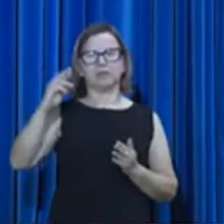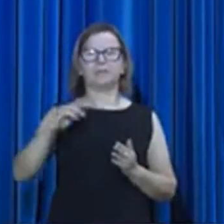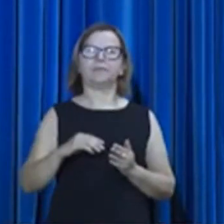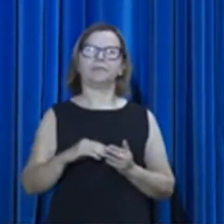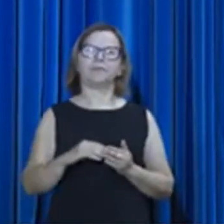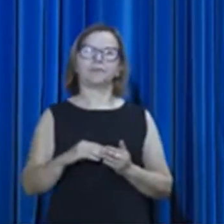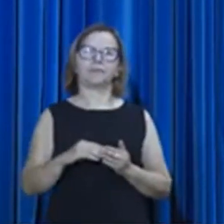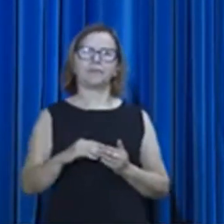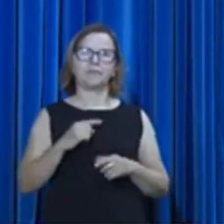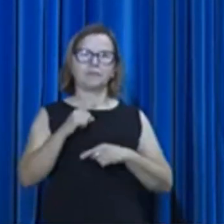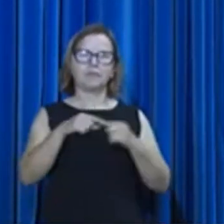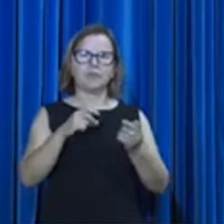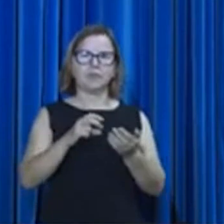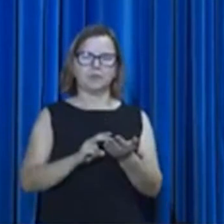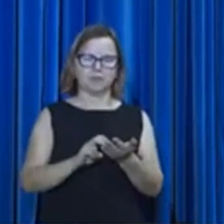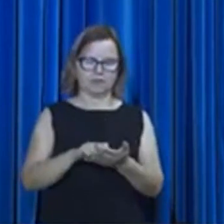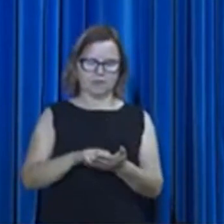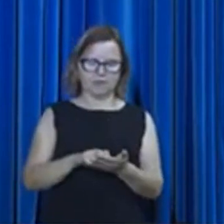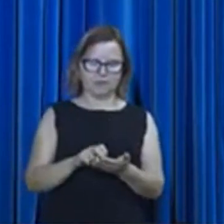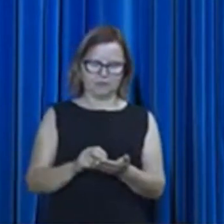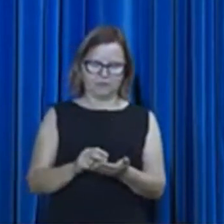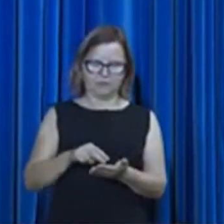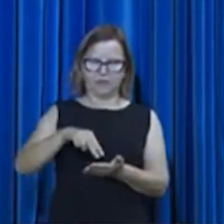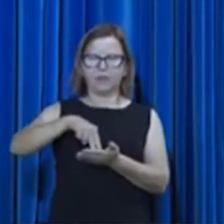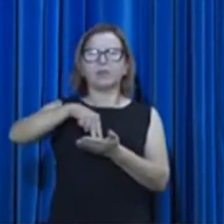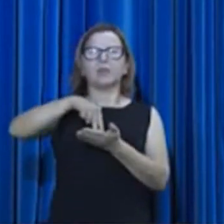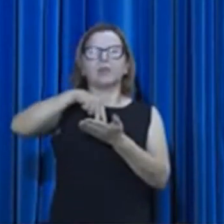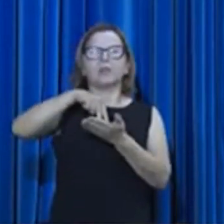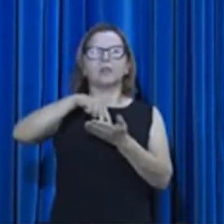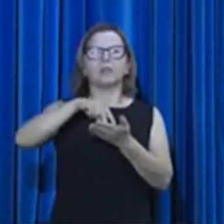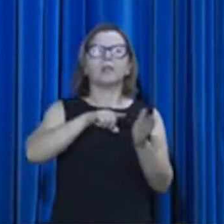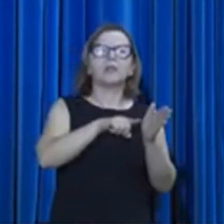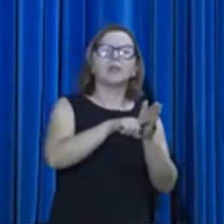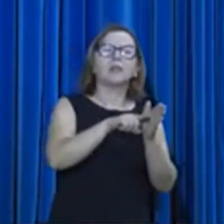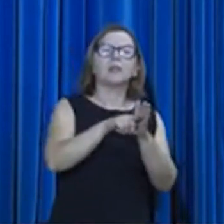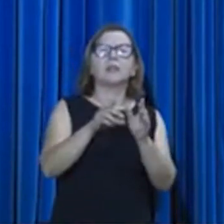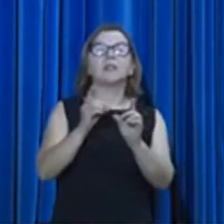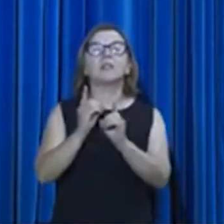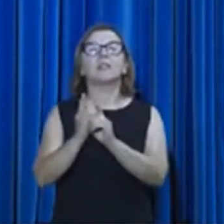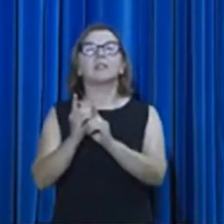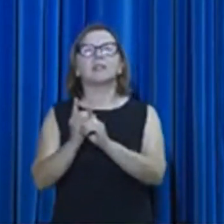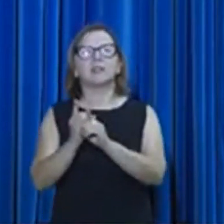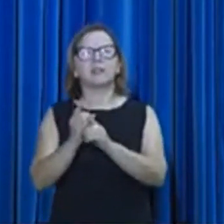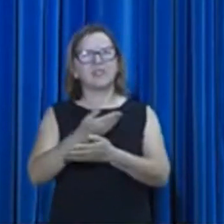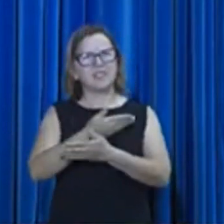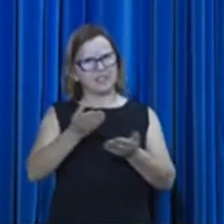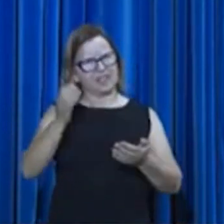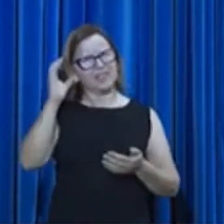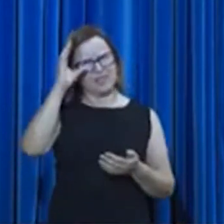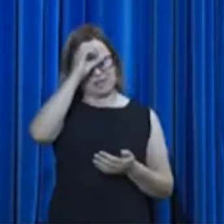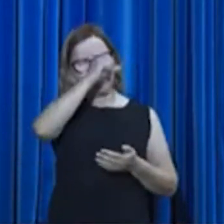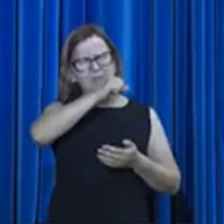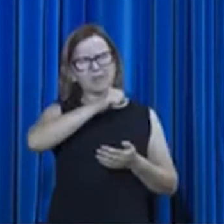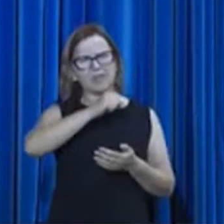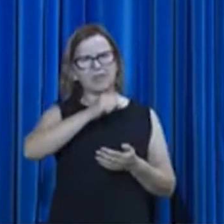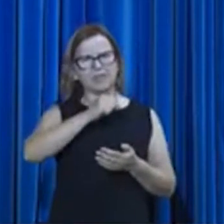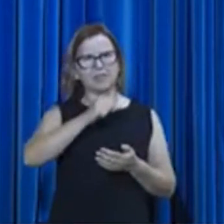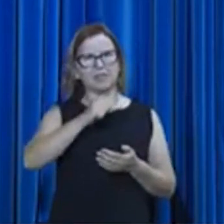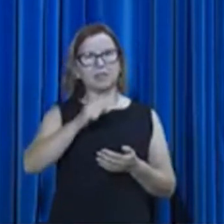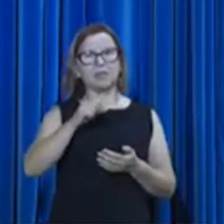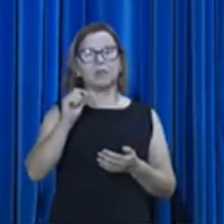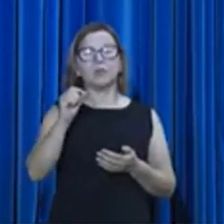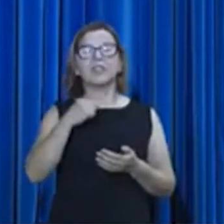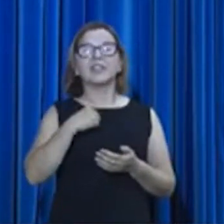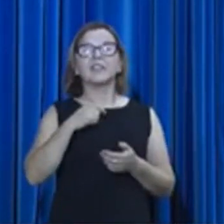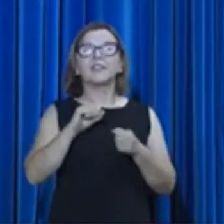E depois ele levanta e pergunta para os discípulos: vocês compreendem o que eu fiz com